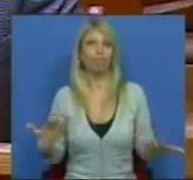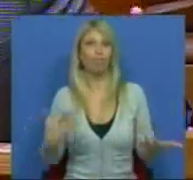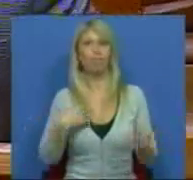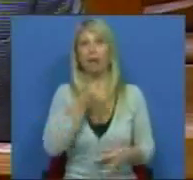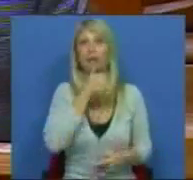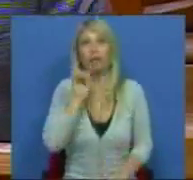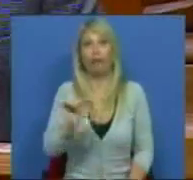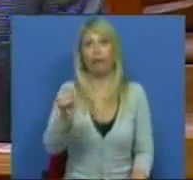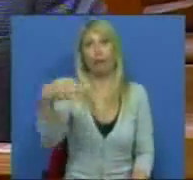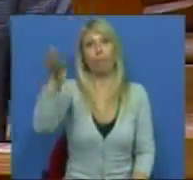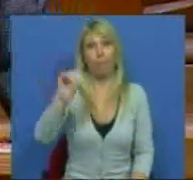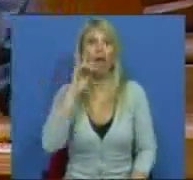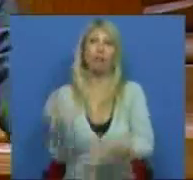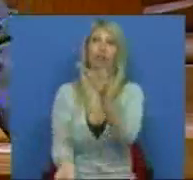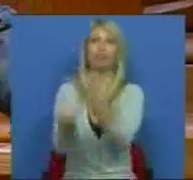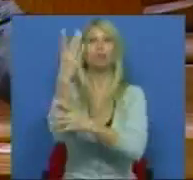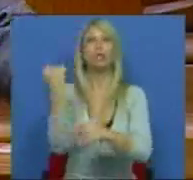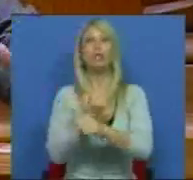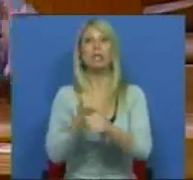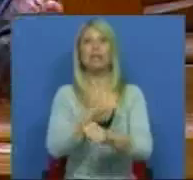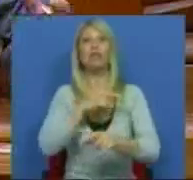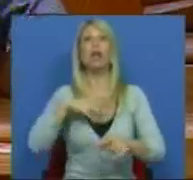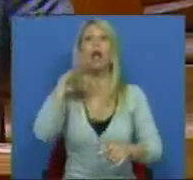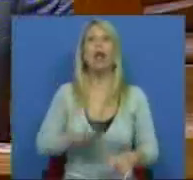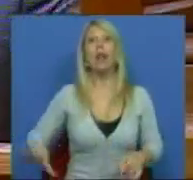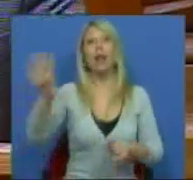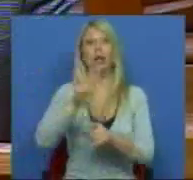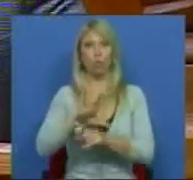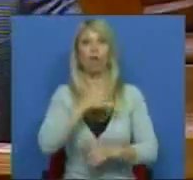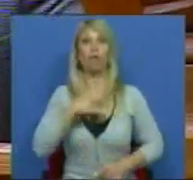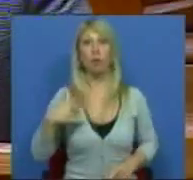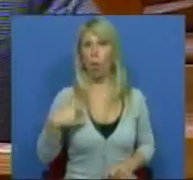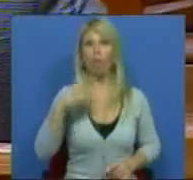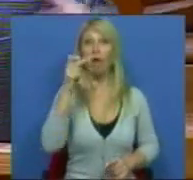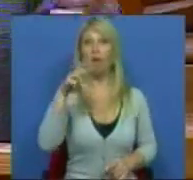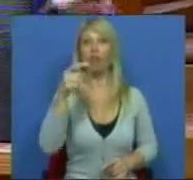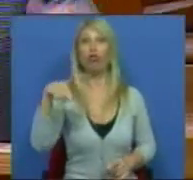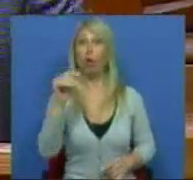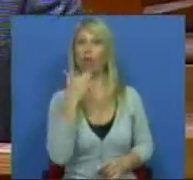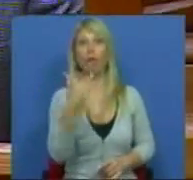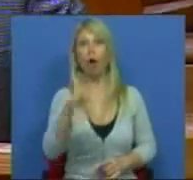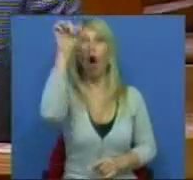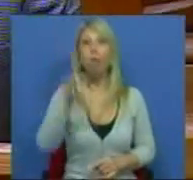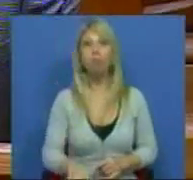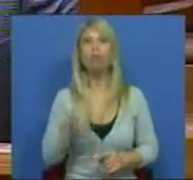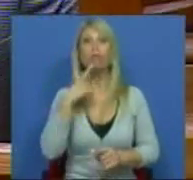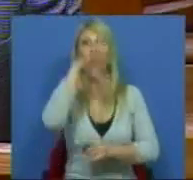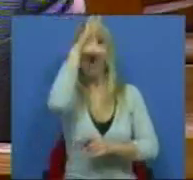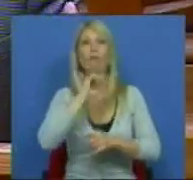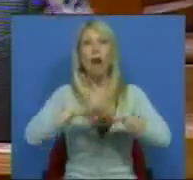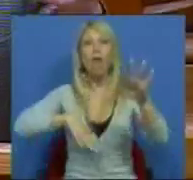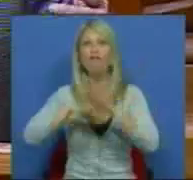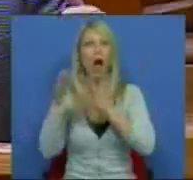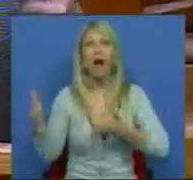e fundador do Serviço Nacional de Saúde, António Arnaud, disse de imediato que o Governo se tinha metido por uma rua de sentido proibido,